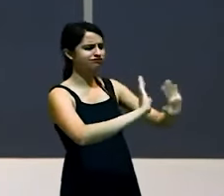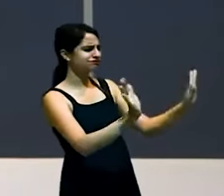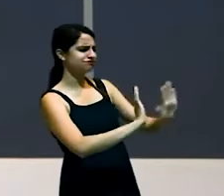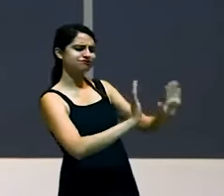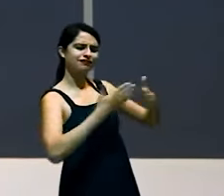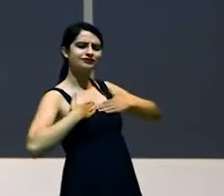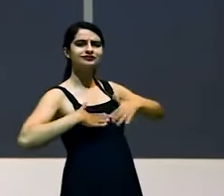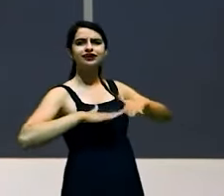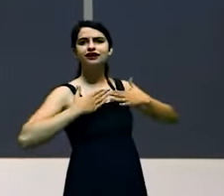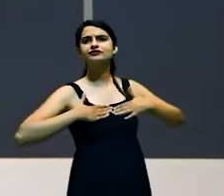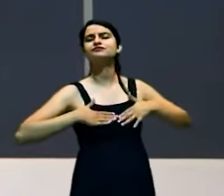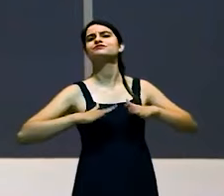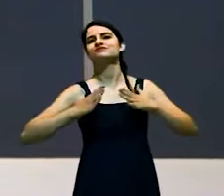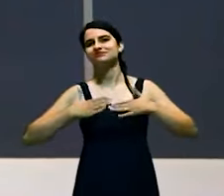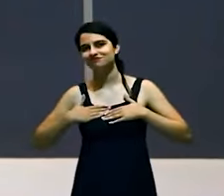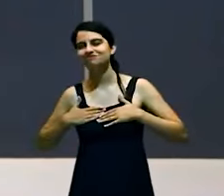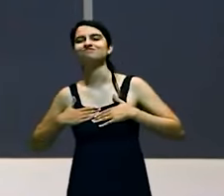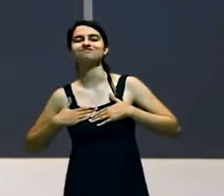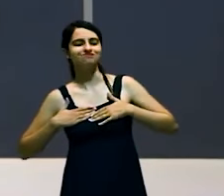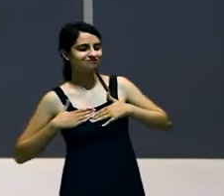calma, calma.